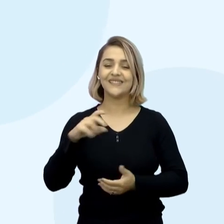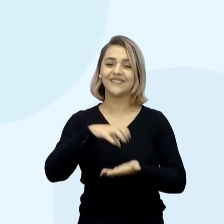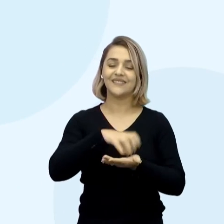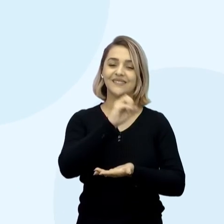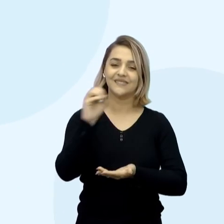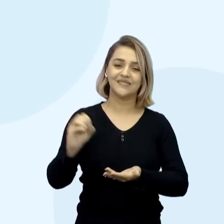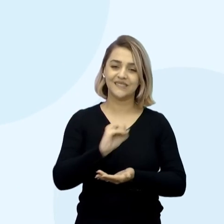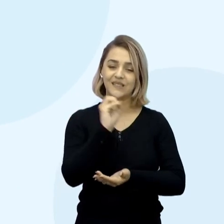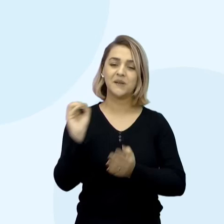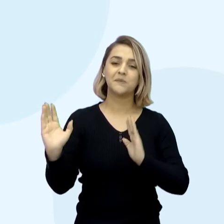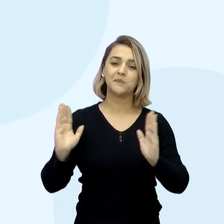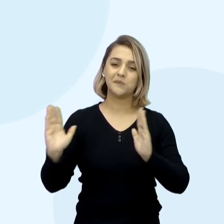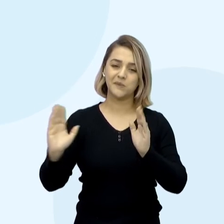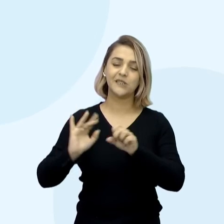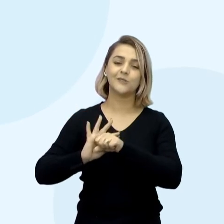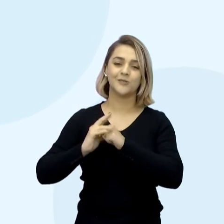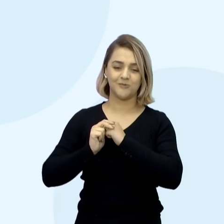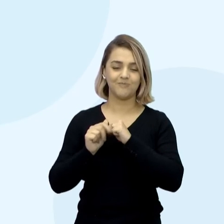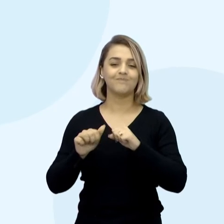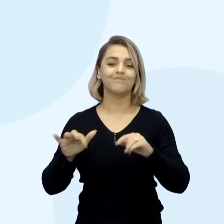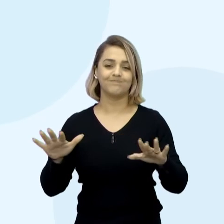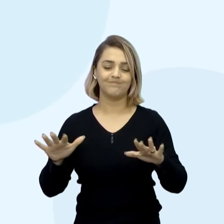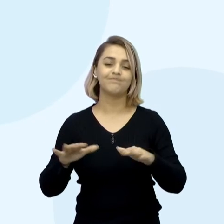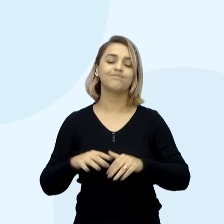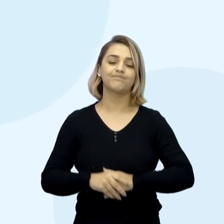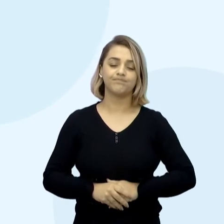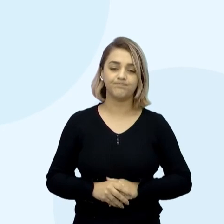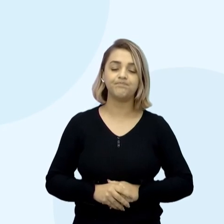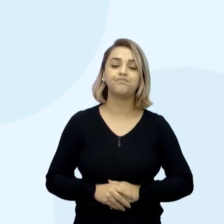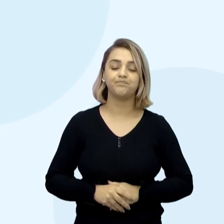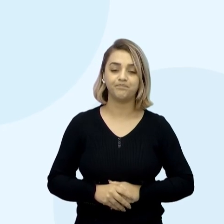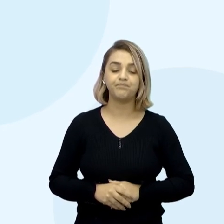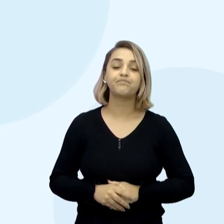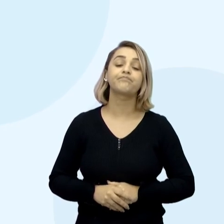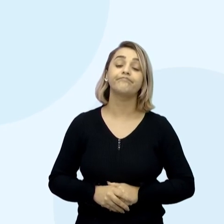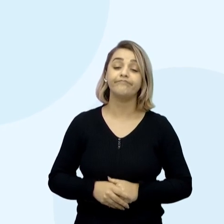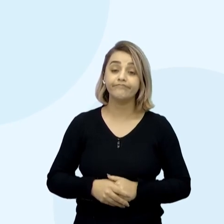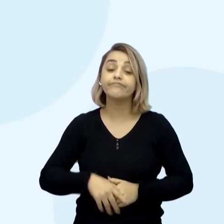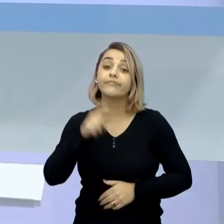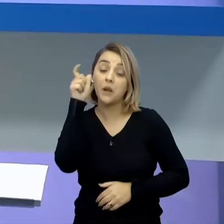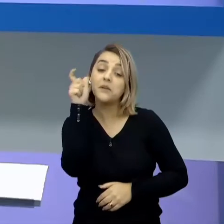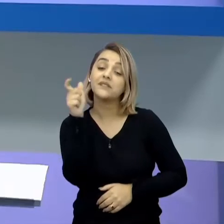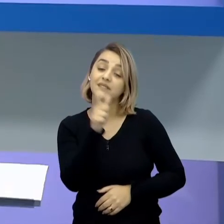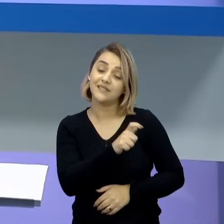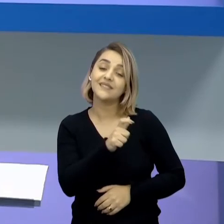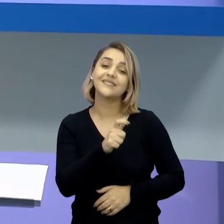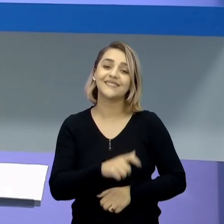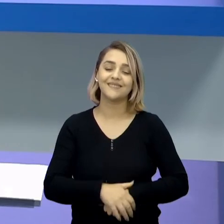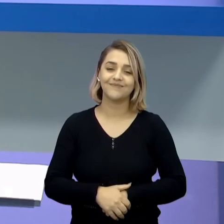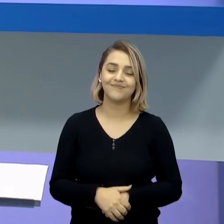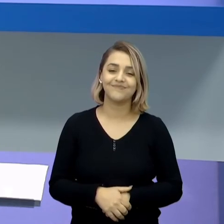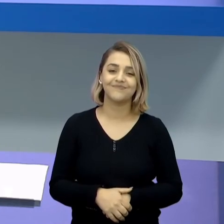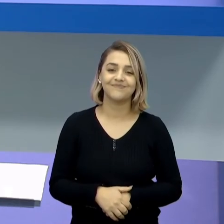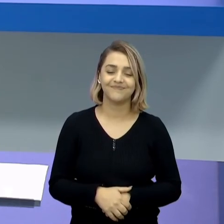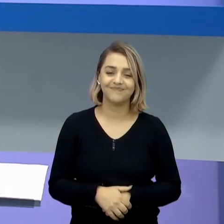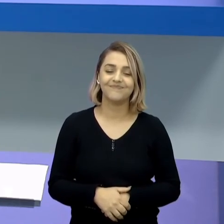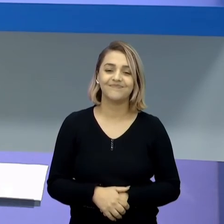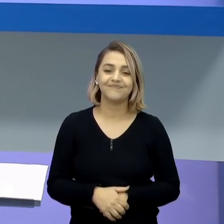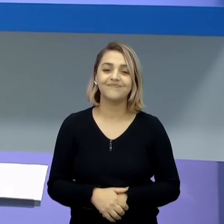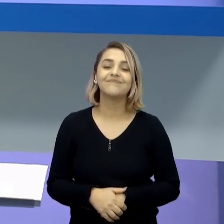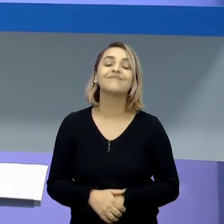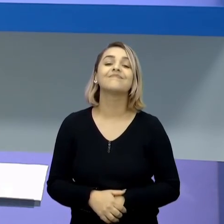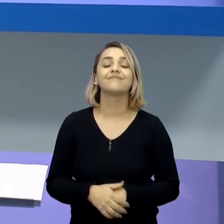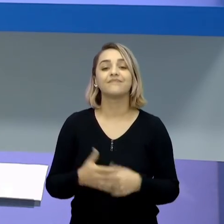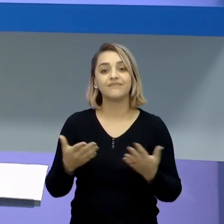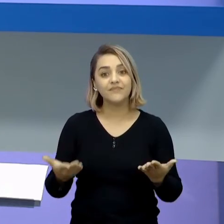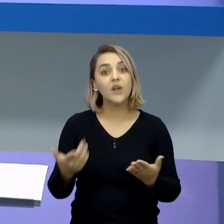período da pandemia de Covid-19. Então, olha só que interessante, né, pessoal? Agora sim, pode voltar para mim. A